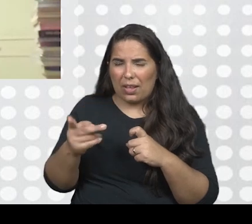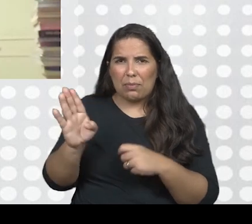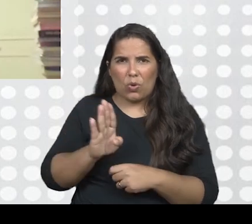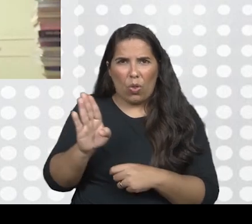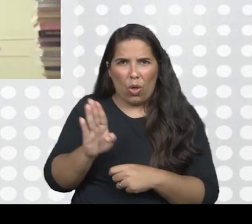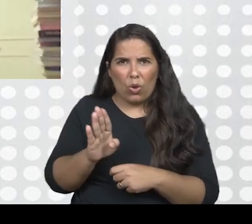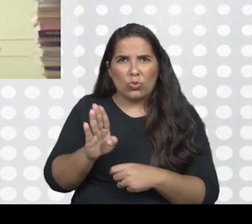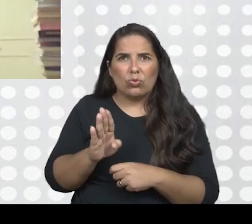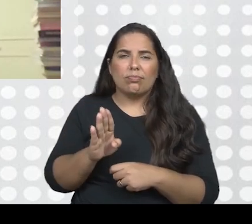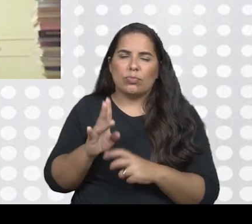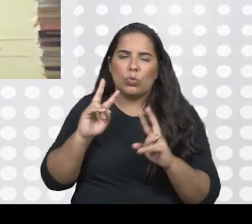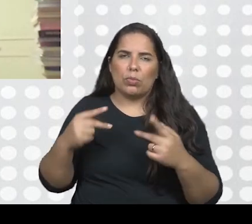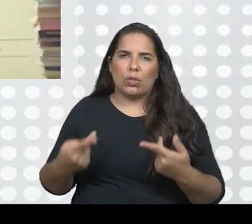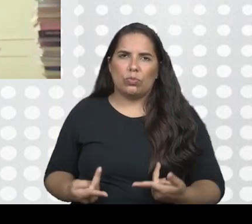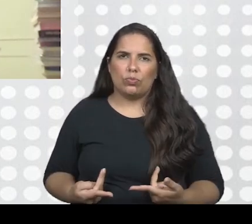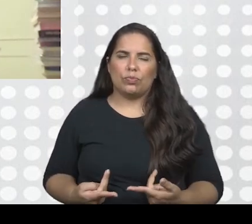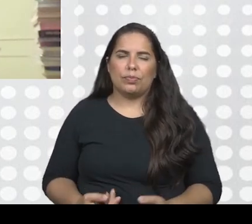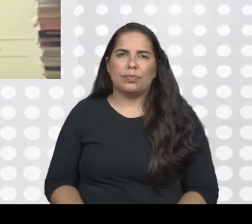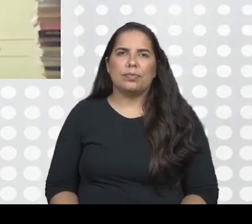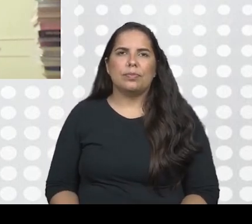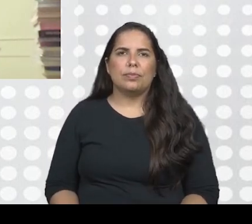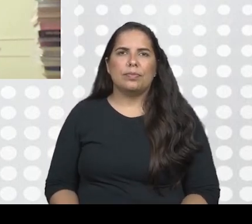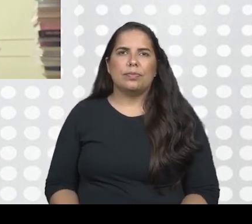biológica de compreensão do humano.